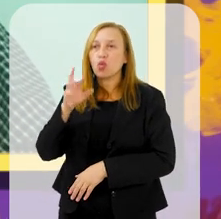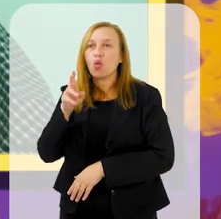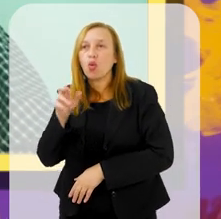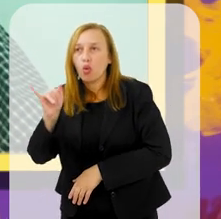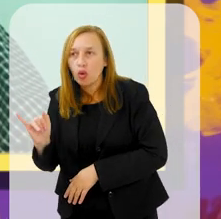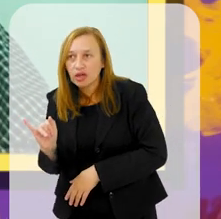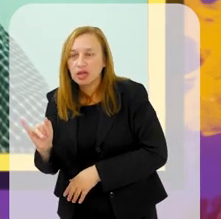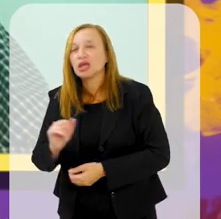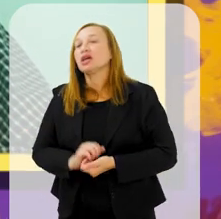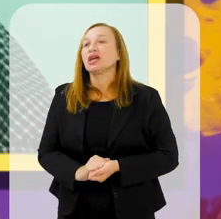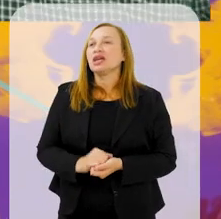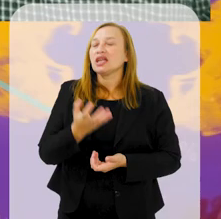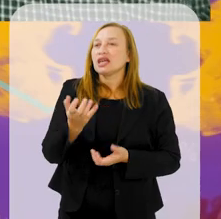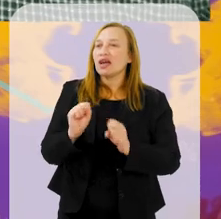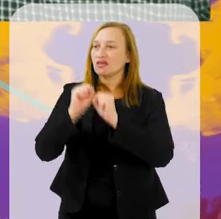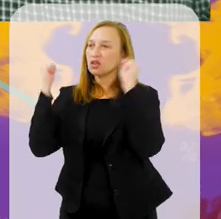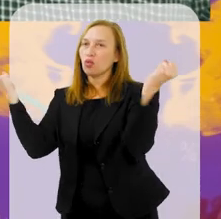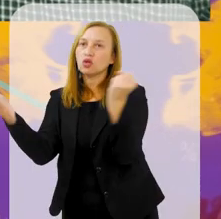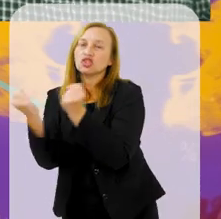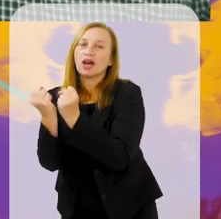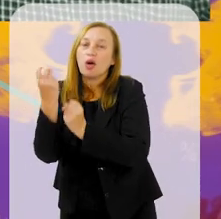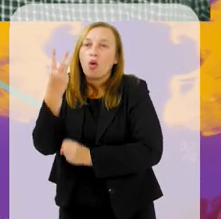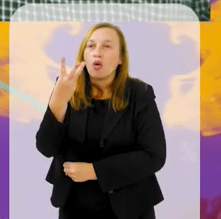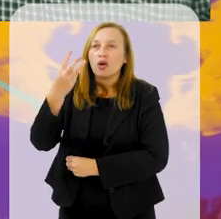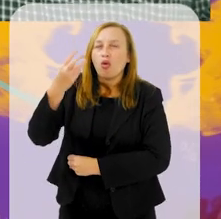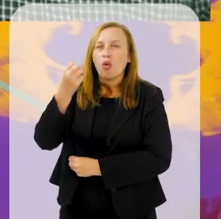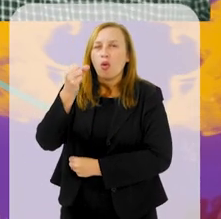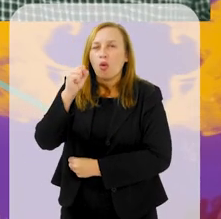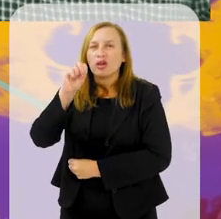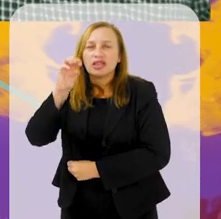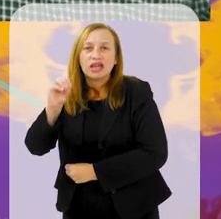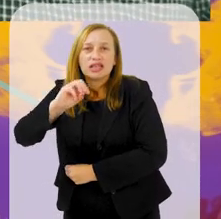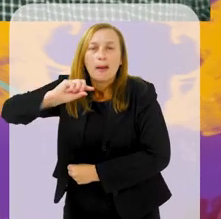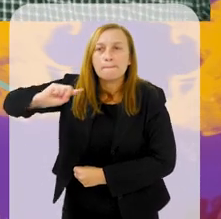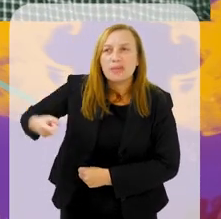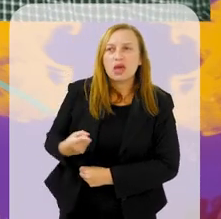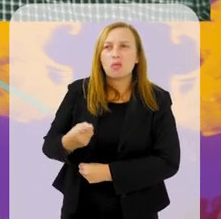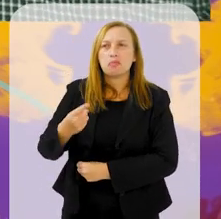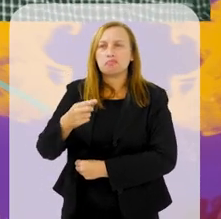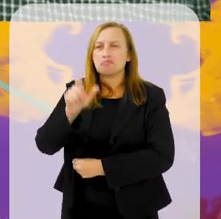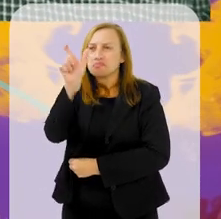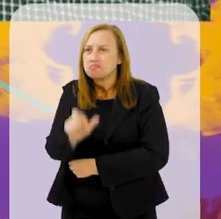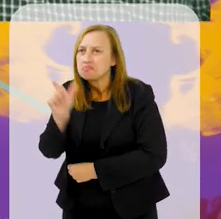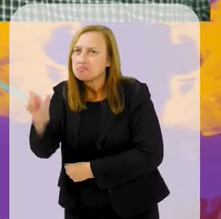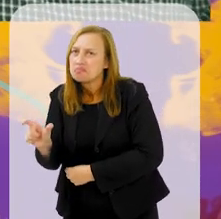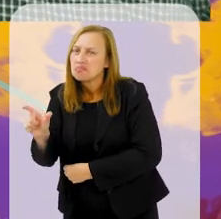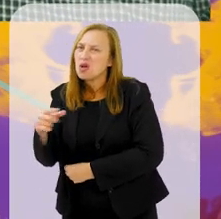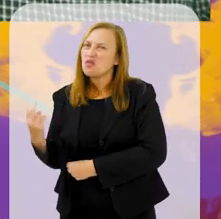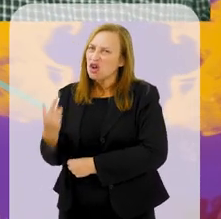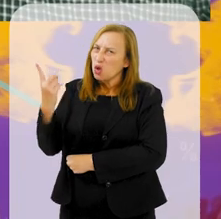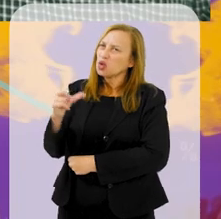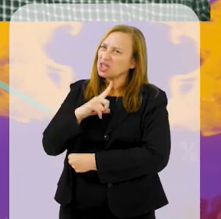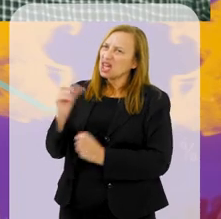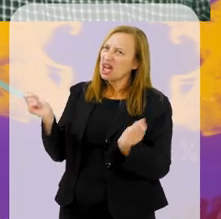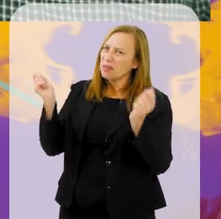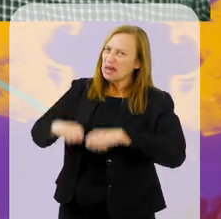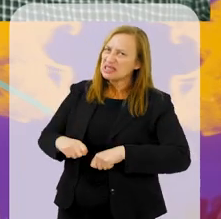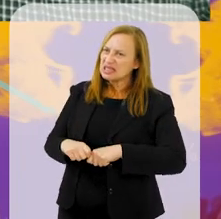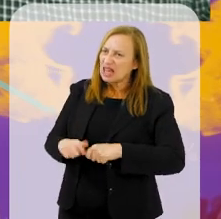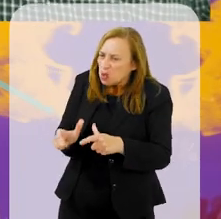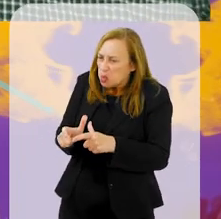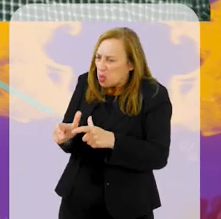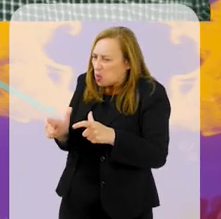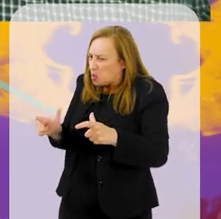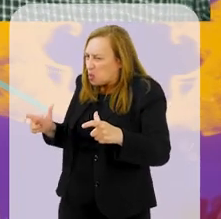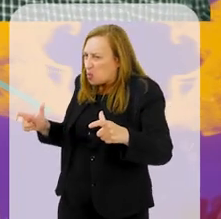Agora, por exemplo, Rui, eles querem fazer um estádio para 80 mil pessoas. Será que vale a pena fazer um estádio para essa